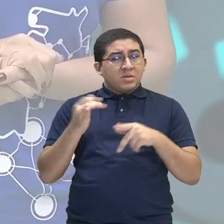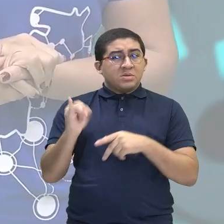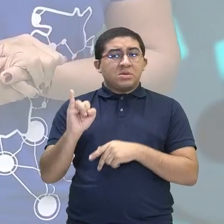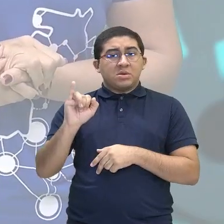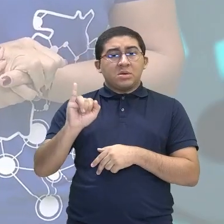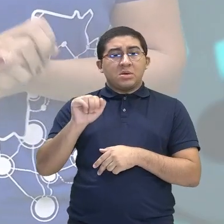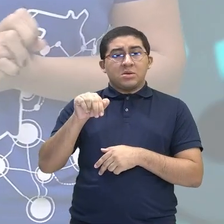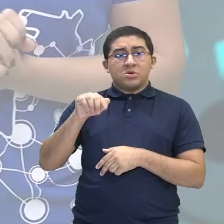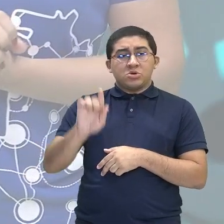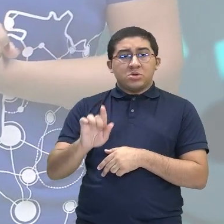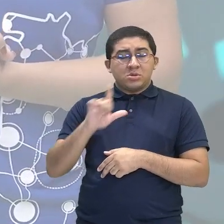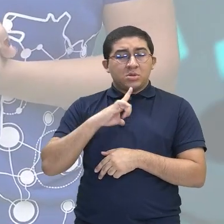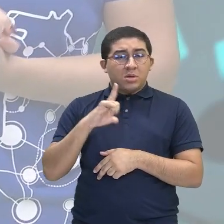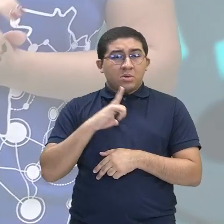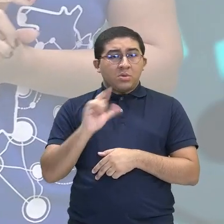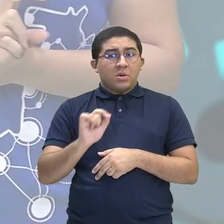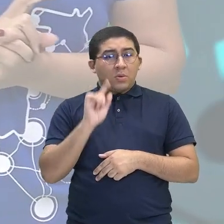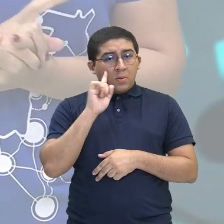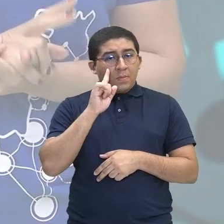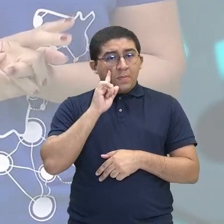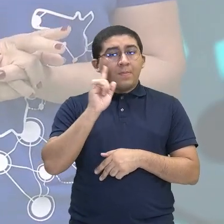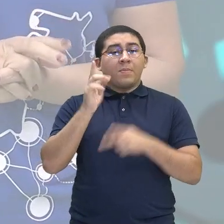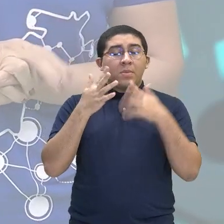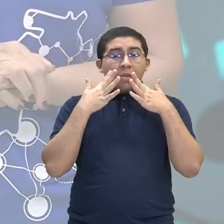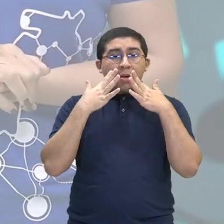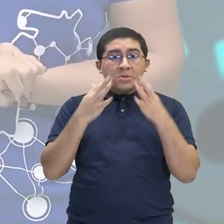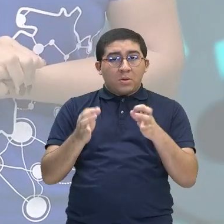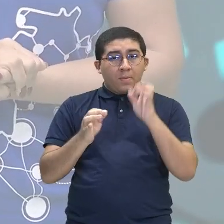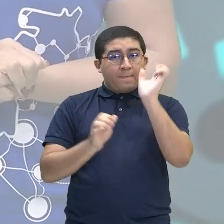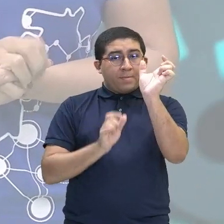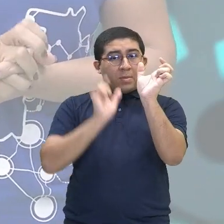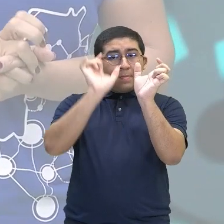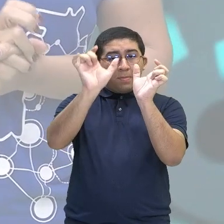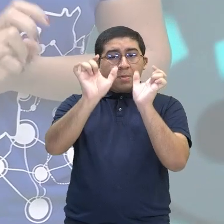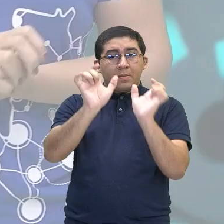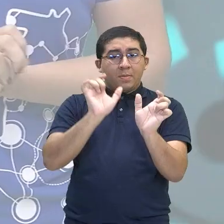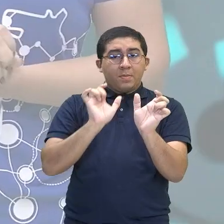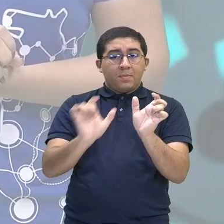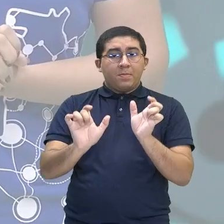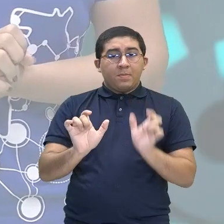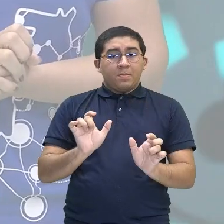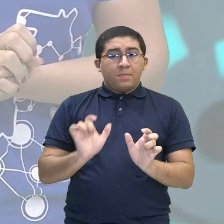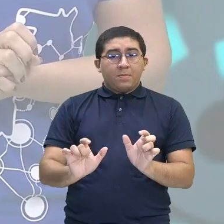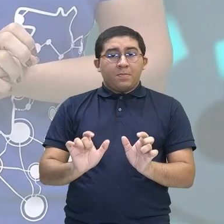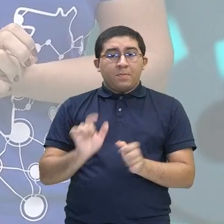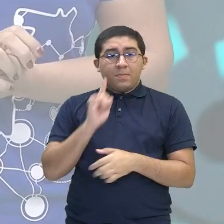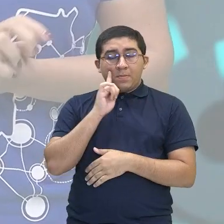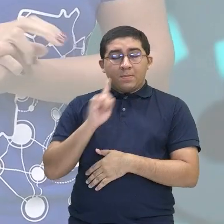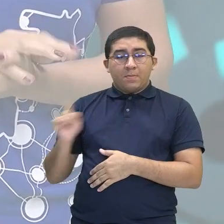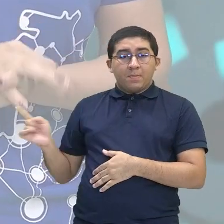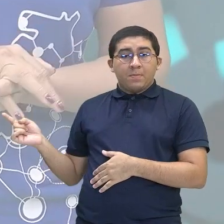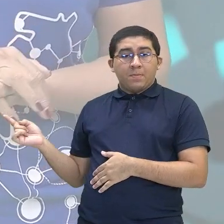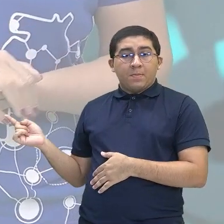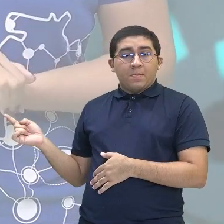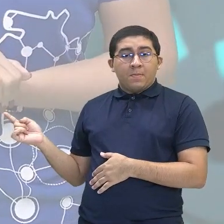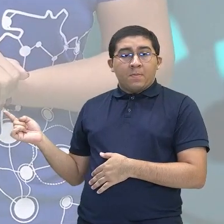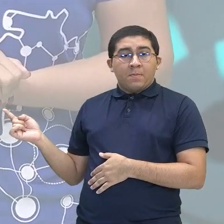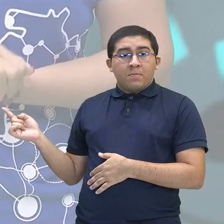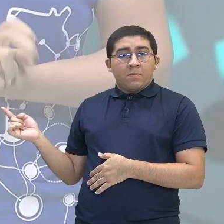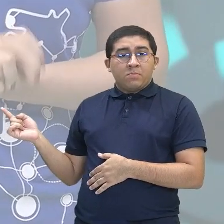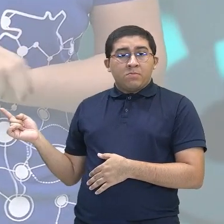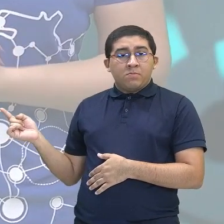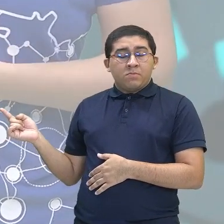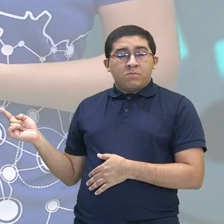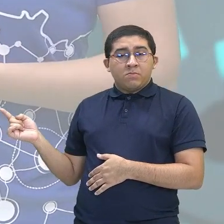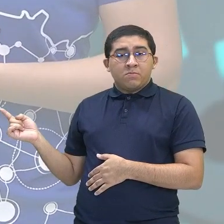Então, make fica como? Fica make, vamos ver. Eu vou retirar ali a letra E do make.